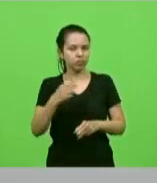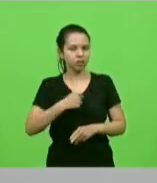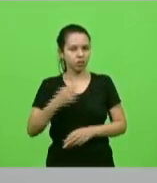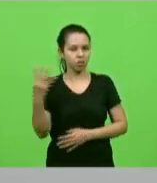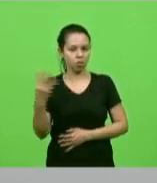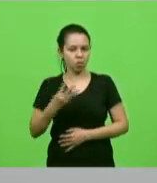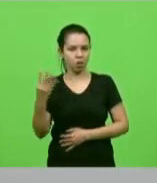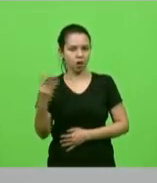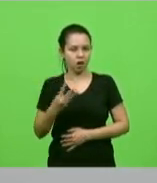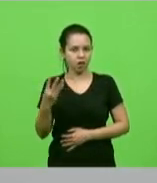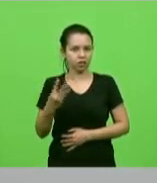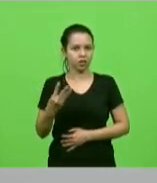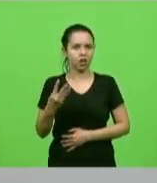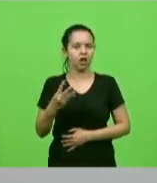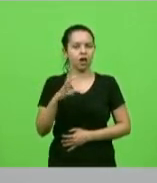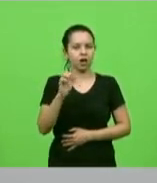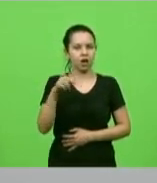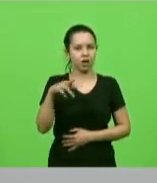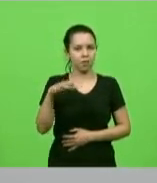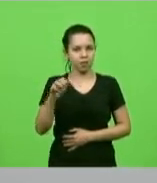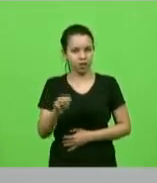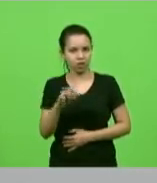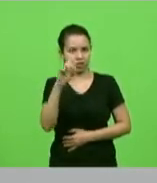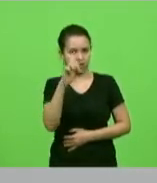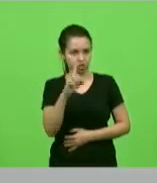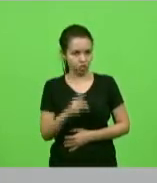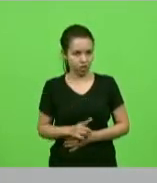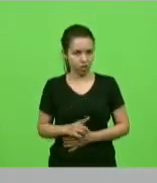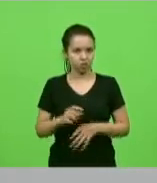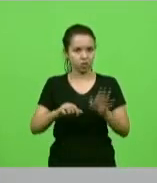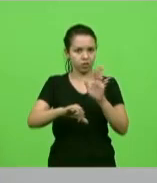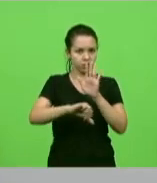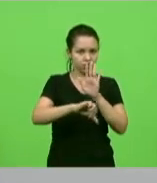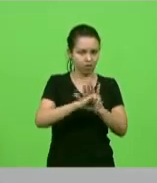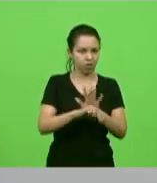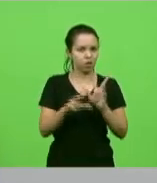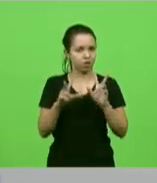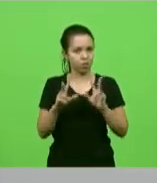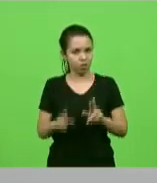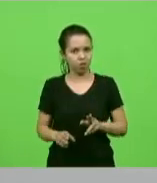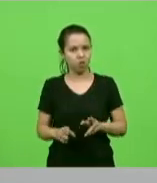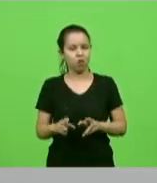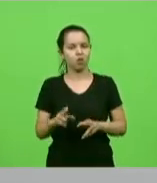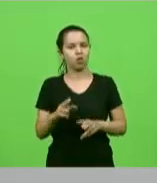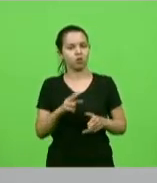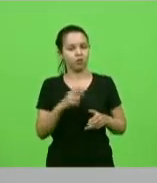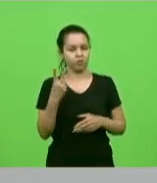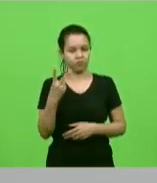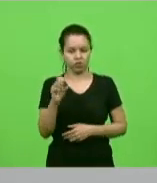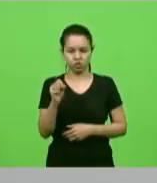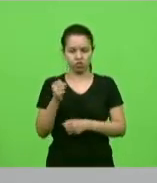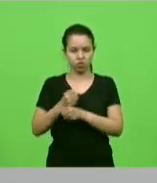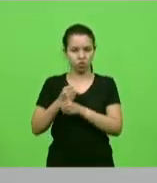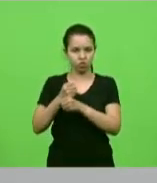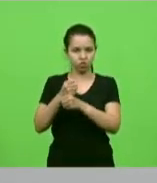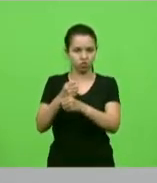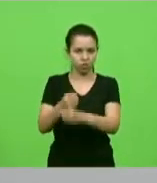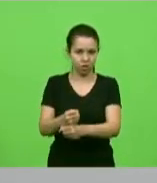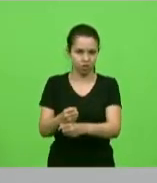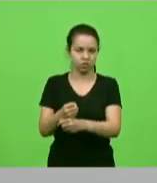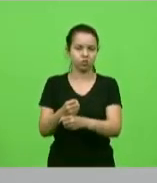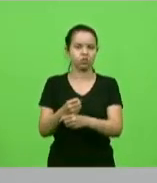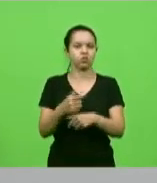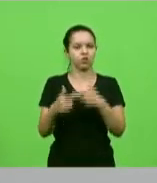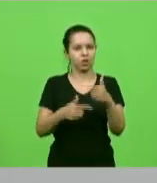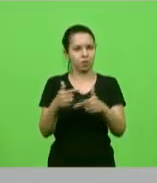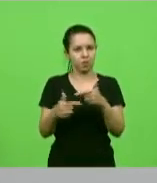4ª Câmara de Direito Criminal, como eu adotei no curso desses meus 28 anos de carreira. Não